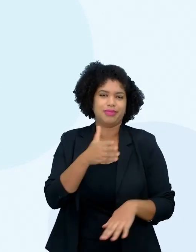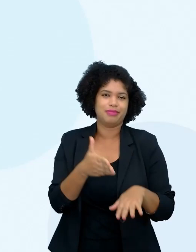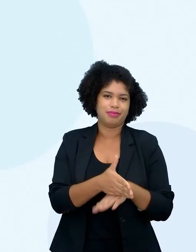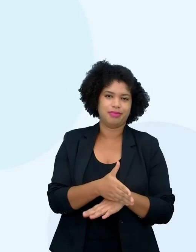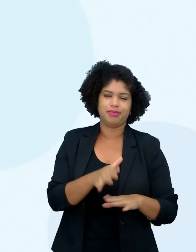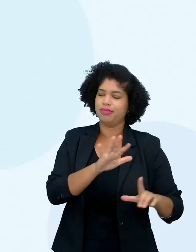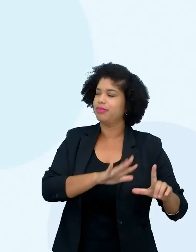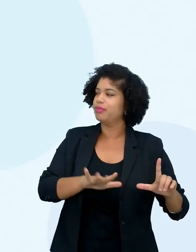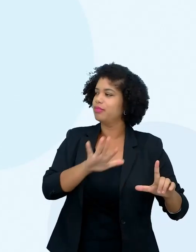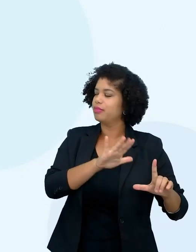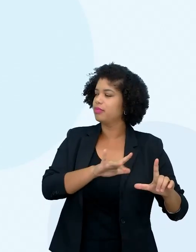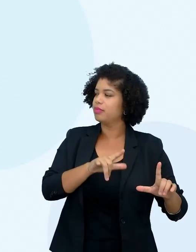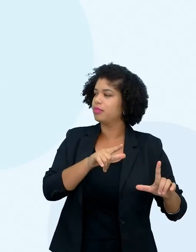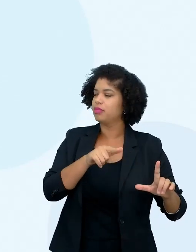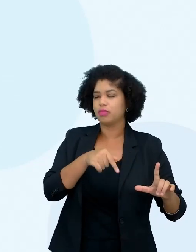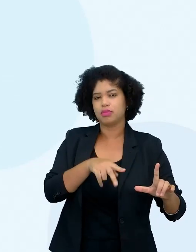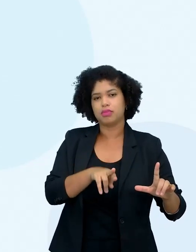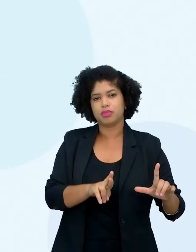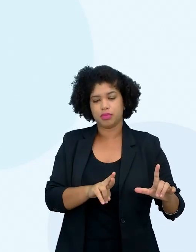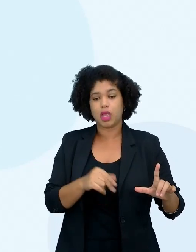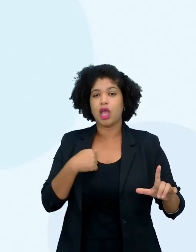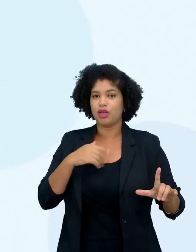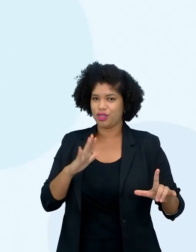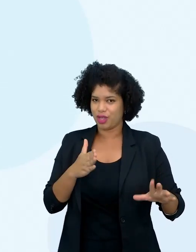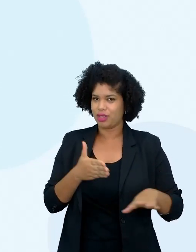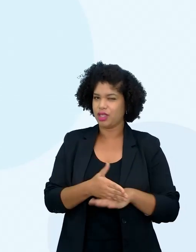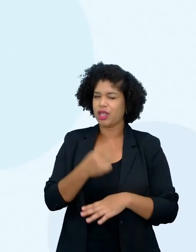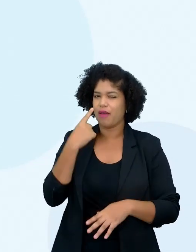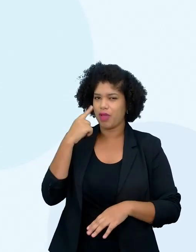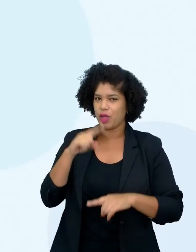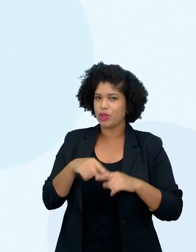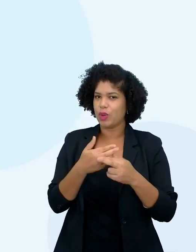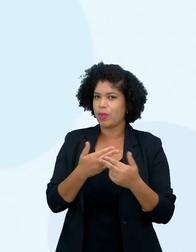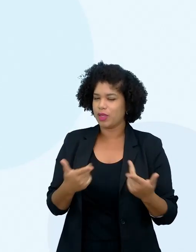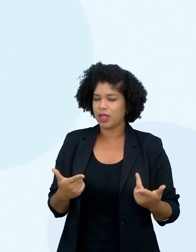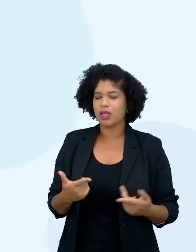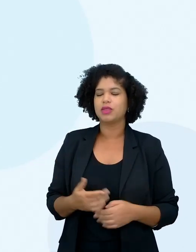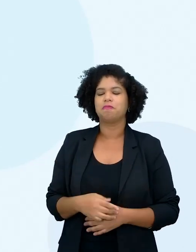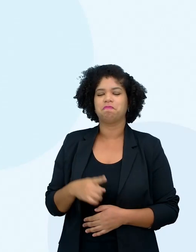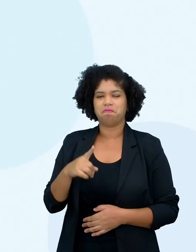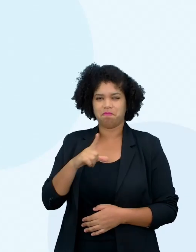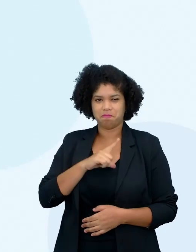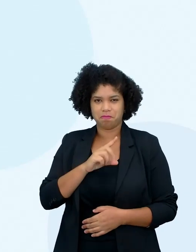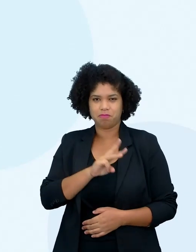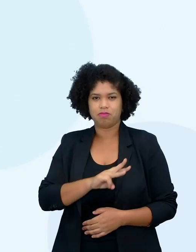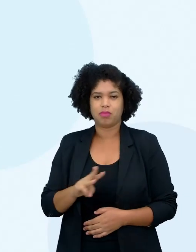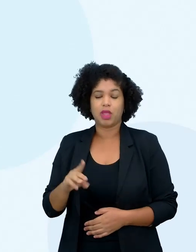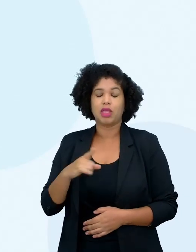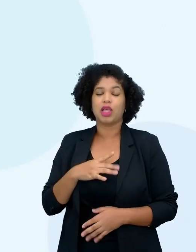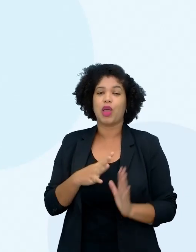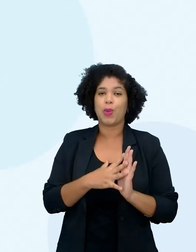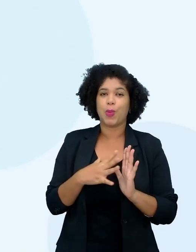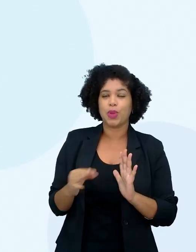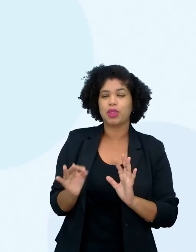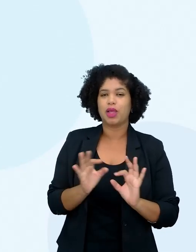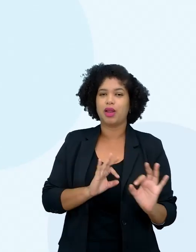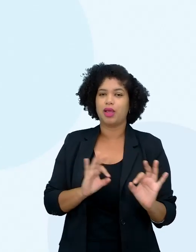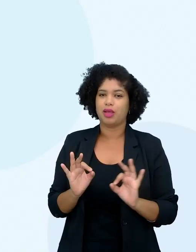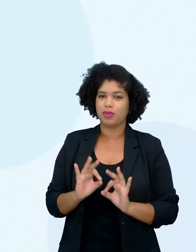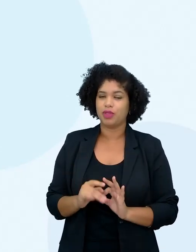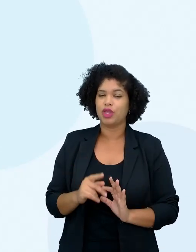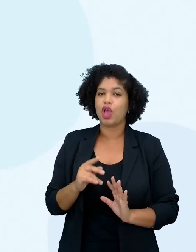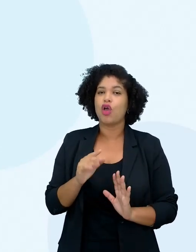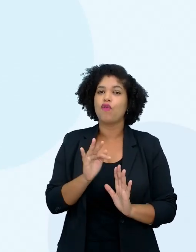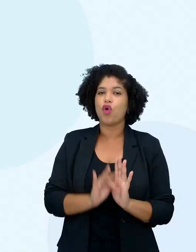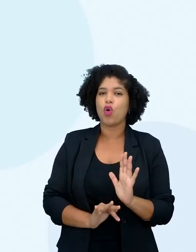QR Code. E aqui eu já acessei, eu já vi os materiais que estão lá. Já tem modelos de projeto,